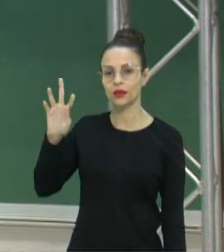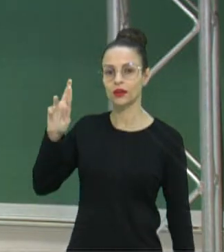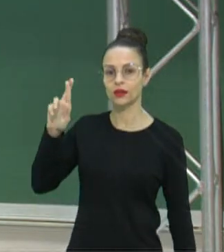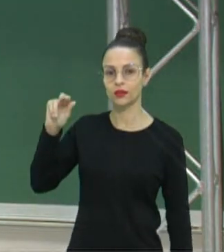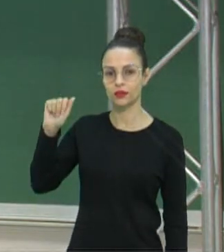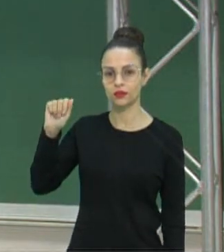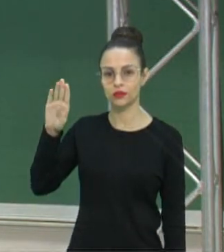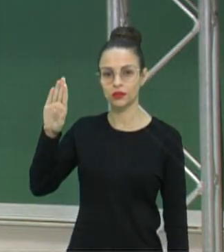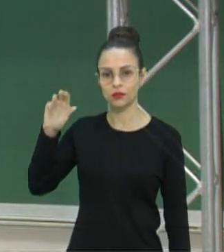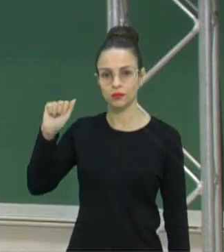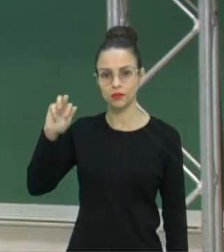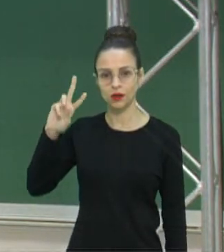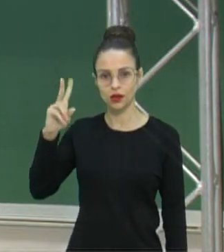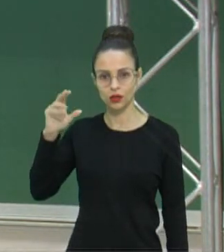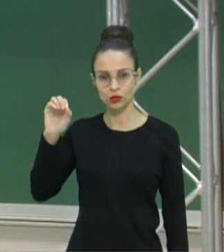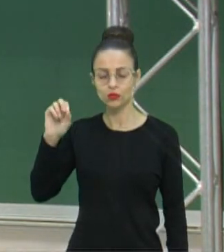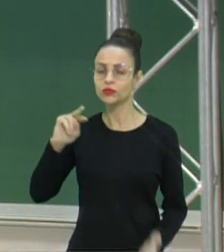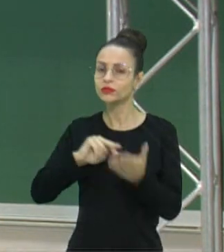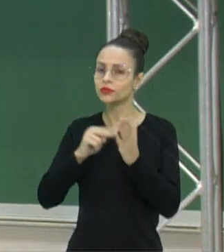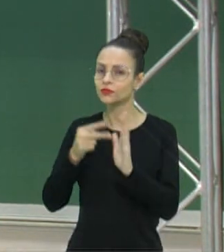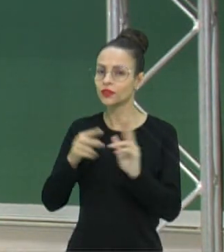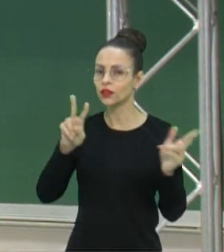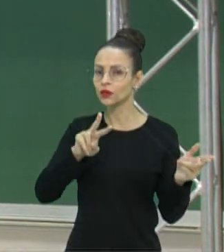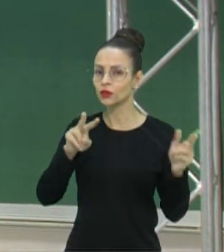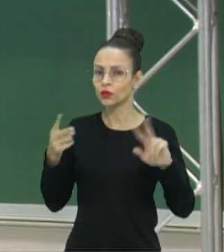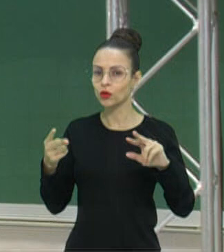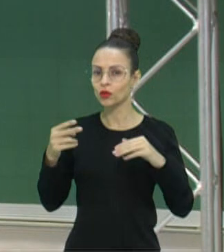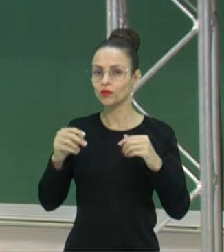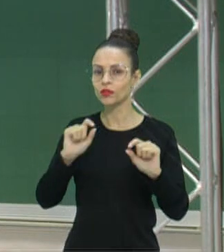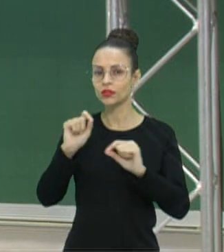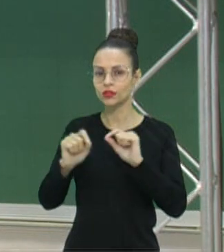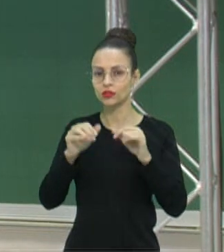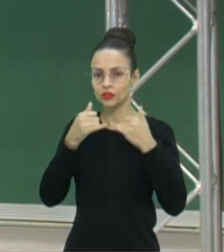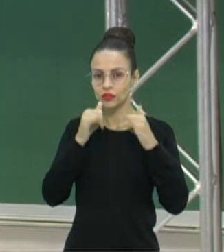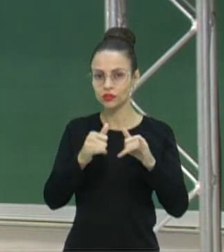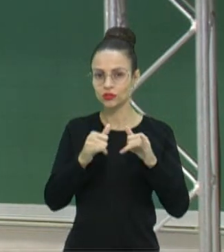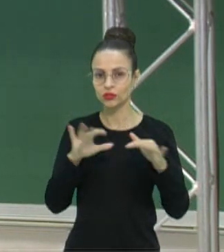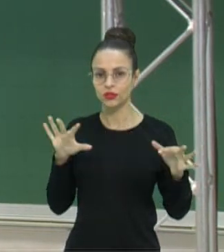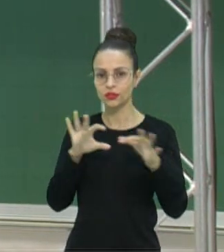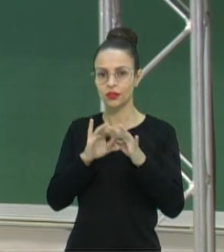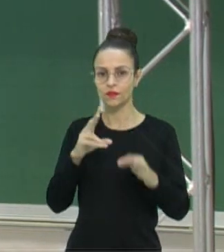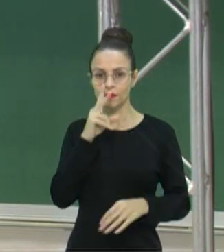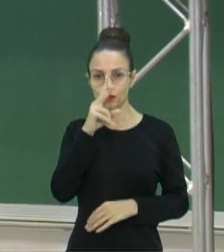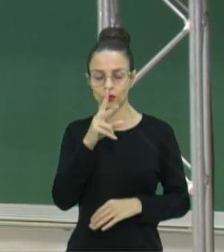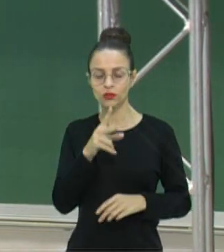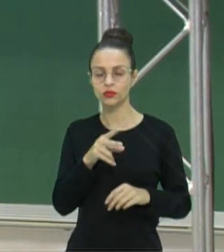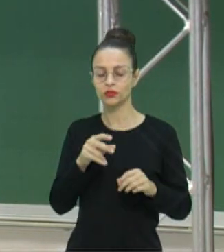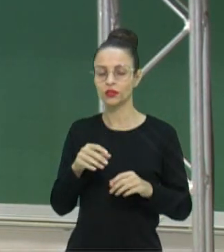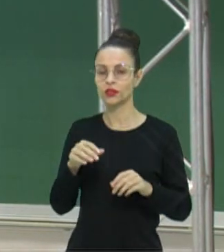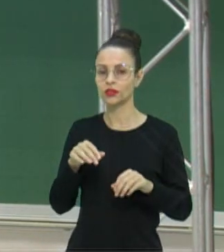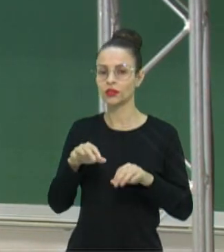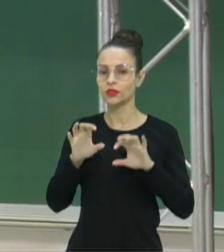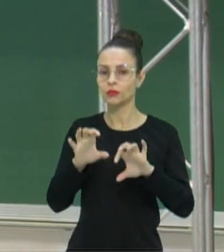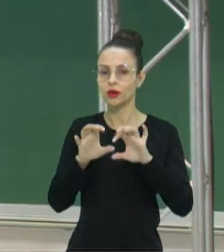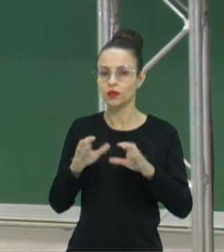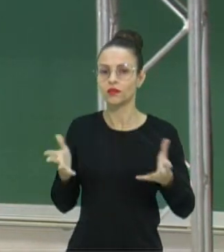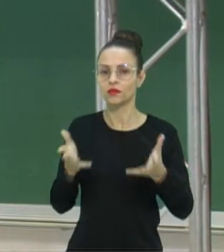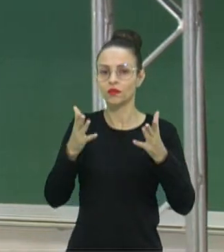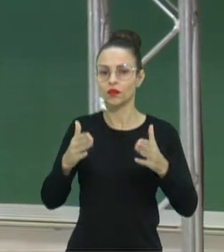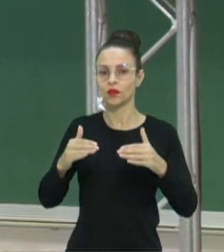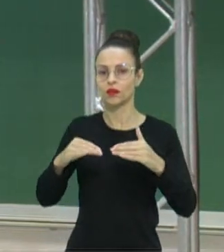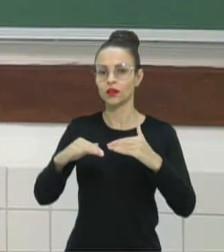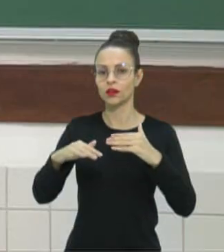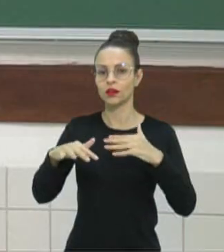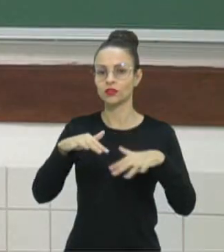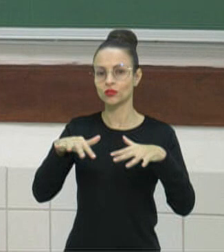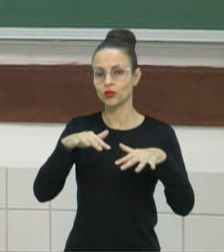representa a conversão de energia, certo? Representa a conversão de energia, está associada à força que provoca o deslocamento. Nesse